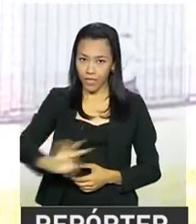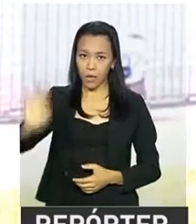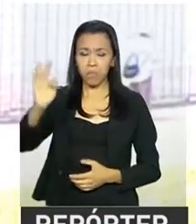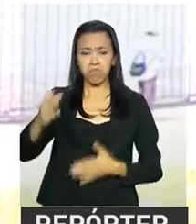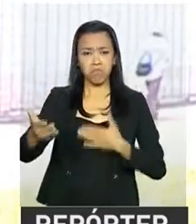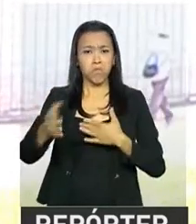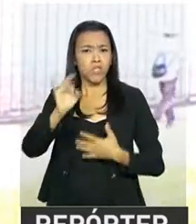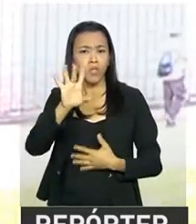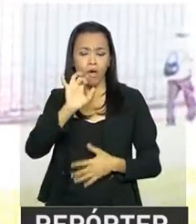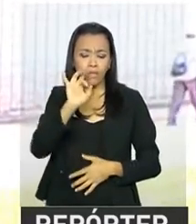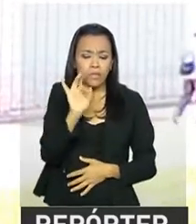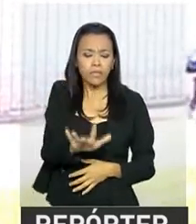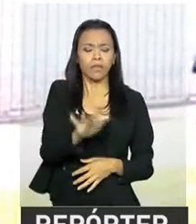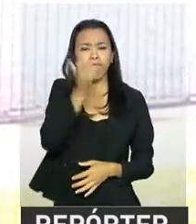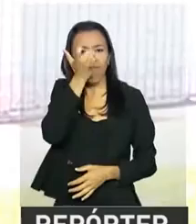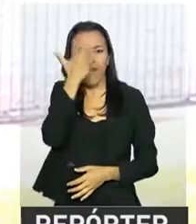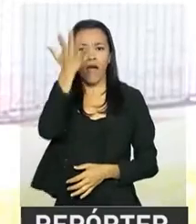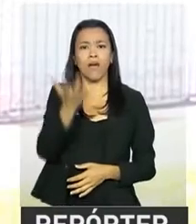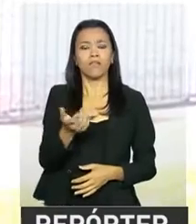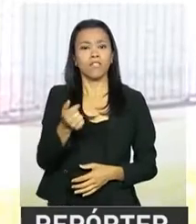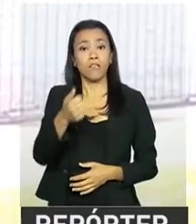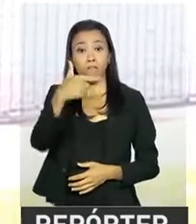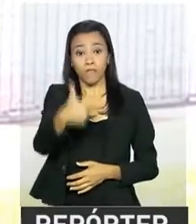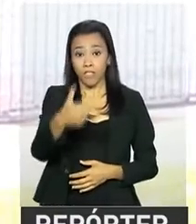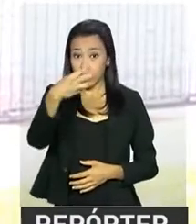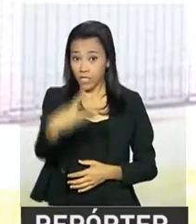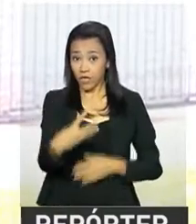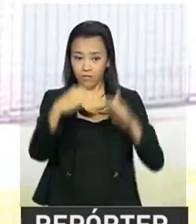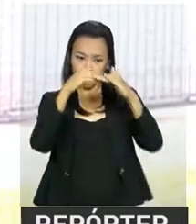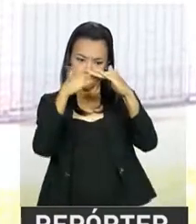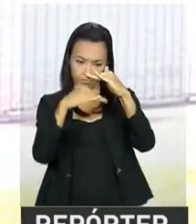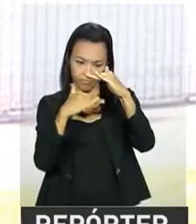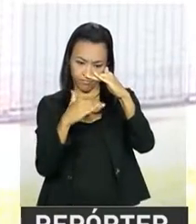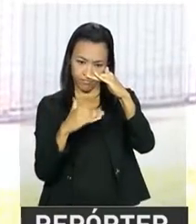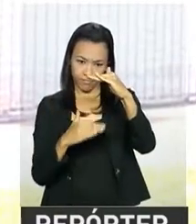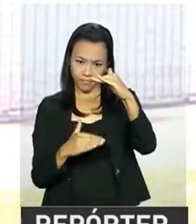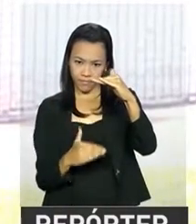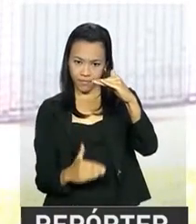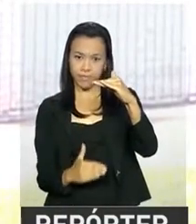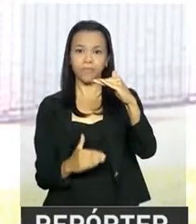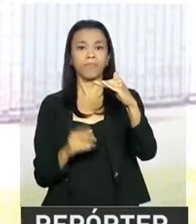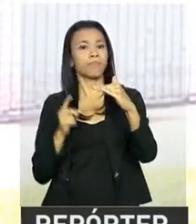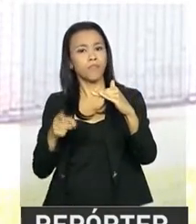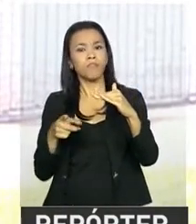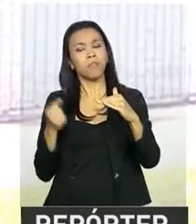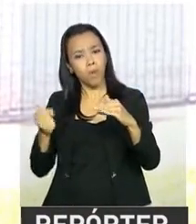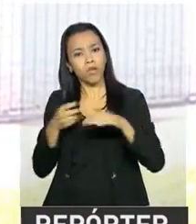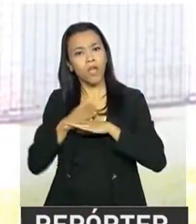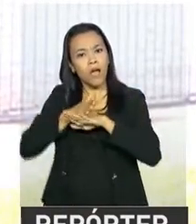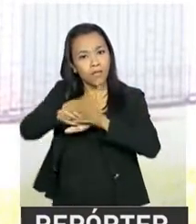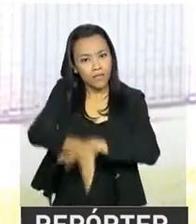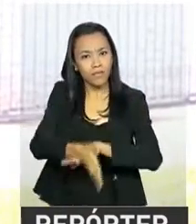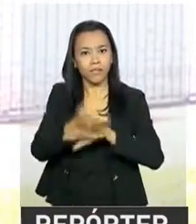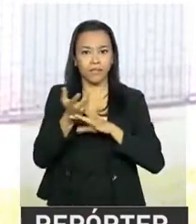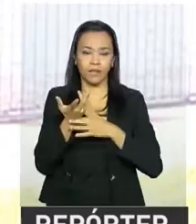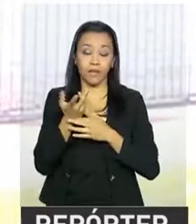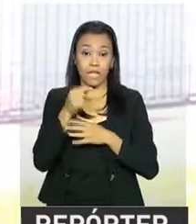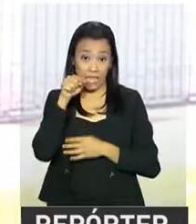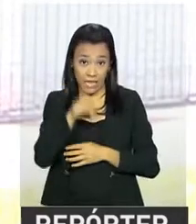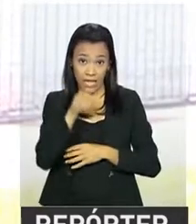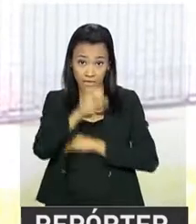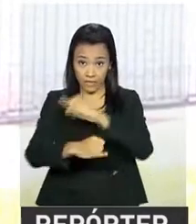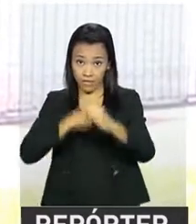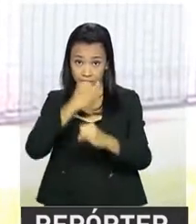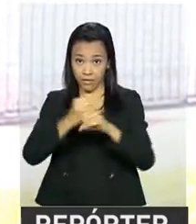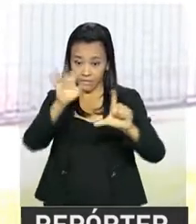vão ter acesso a 23 serviços relacionados aos bens imobiliários da união pelo portal o